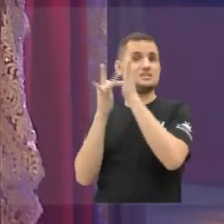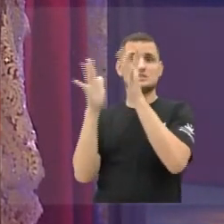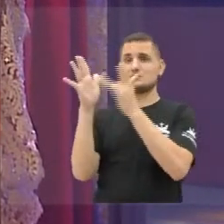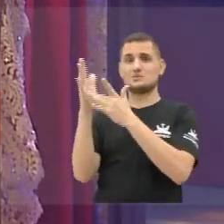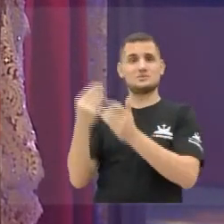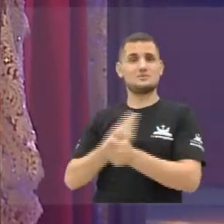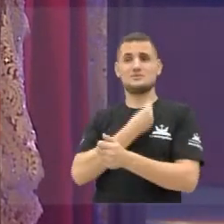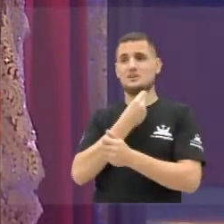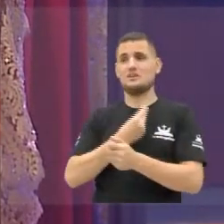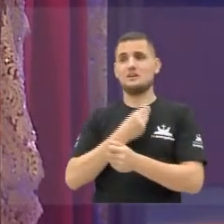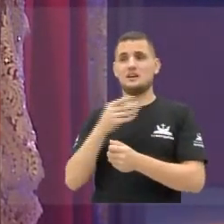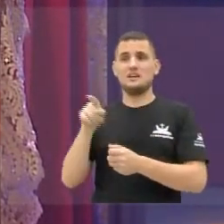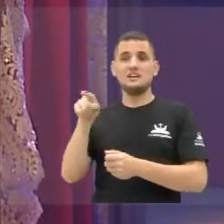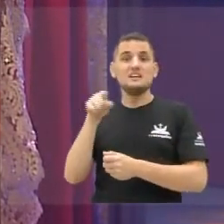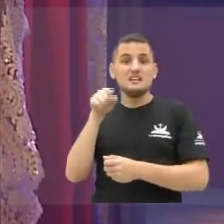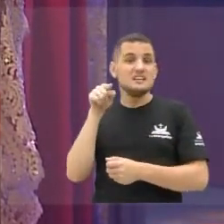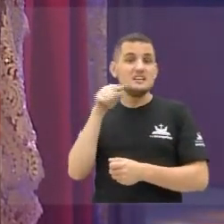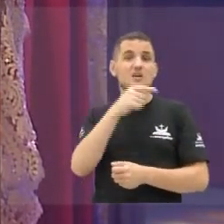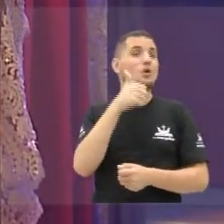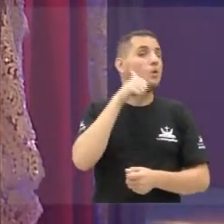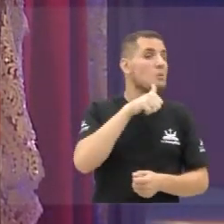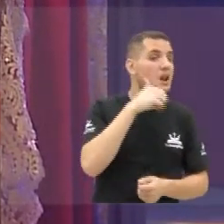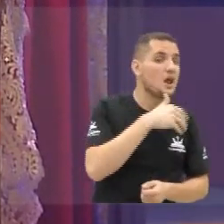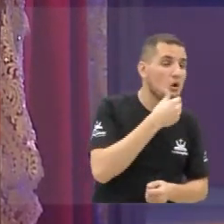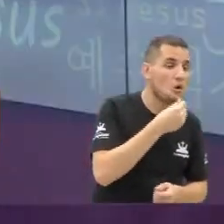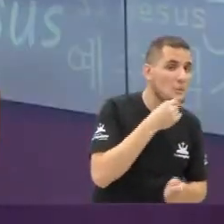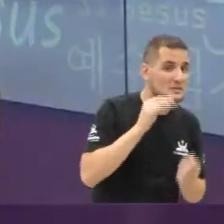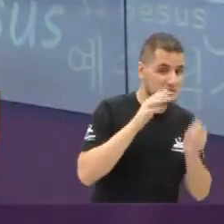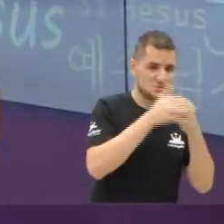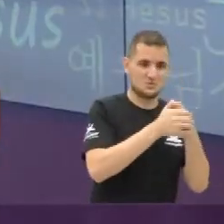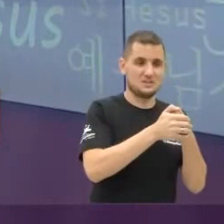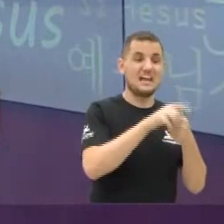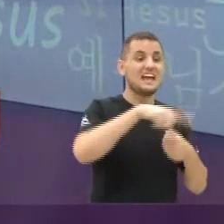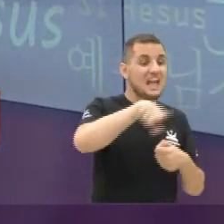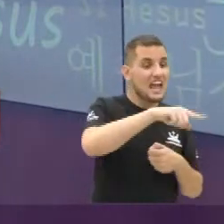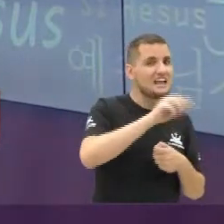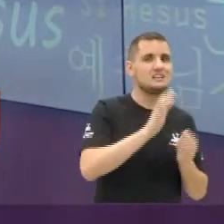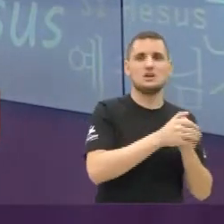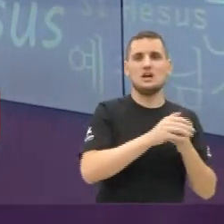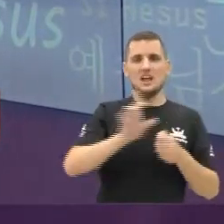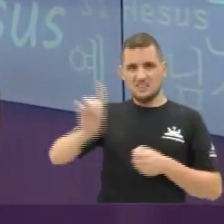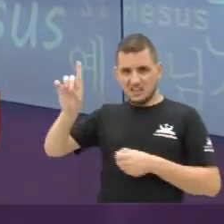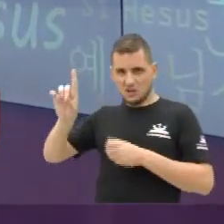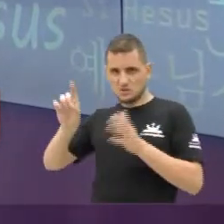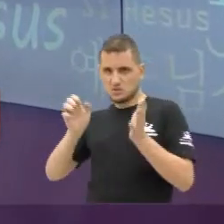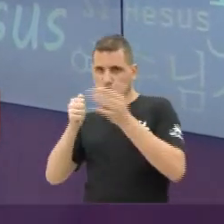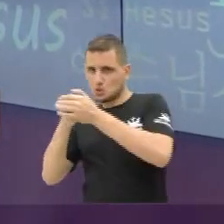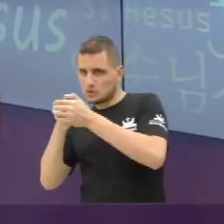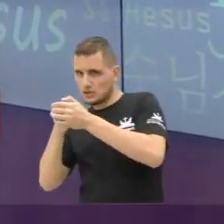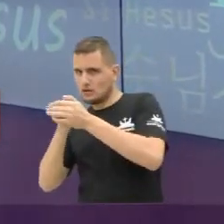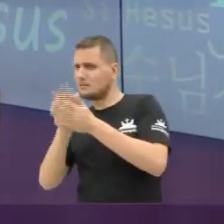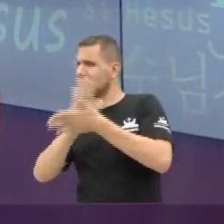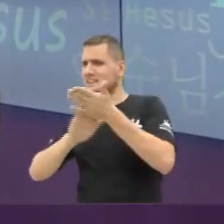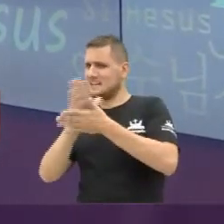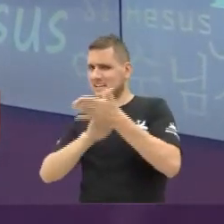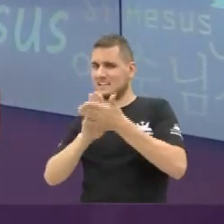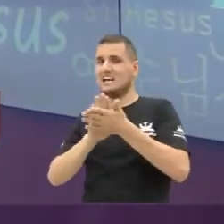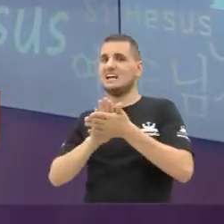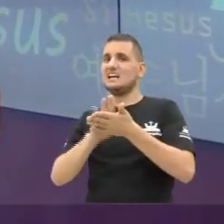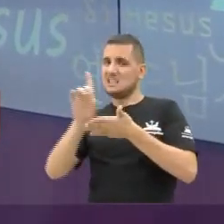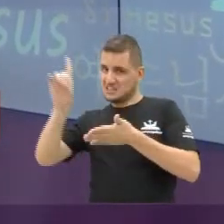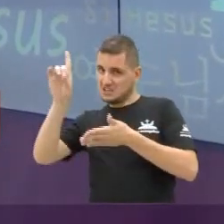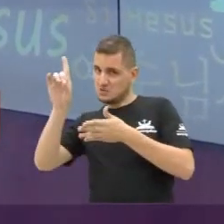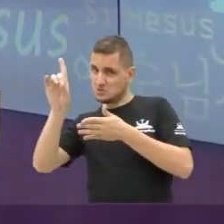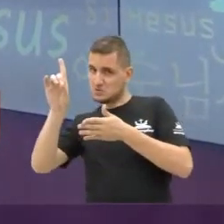de Deus. Não foi Deus que se escondeu do homem. Não foi Deus que abandonou o homem.